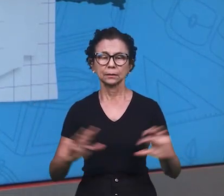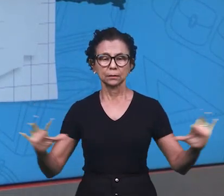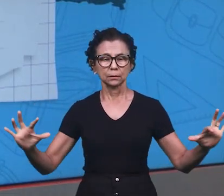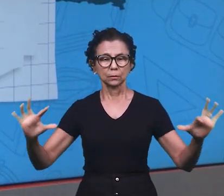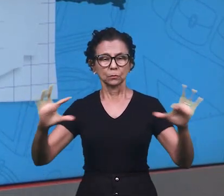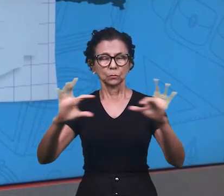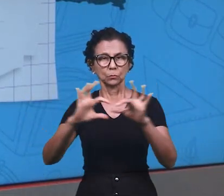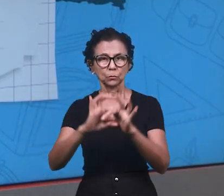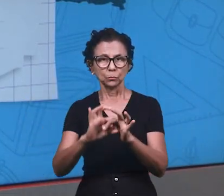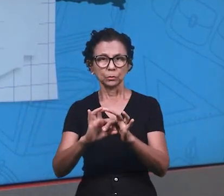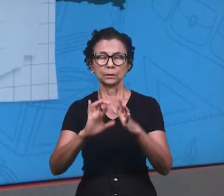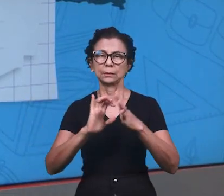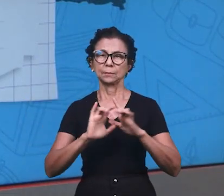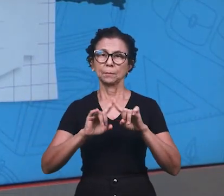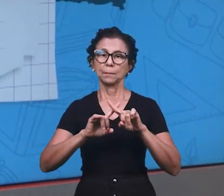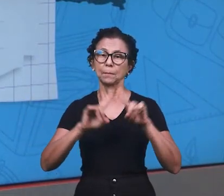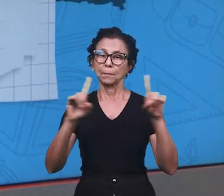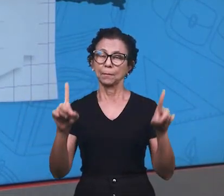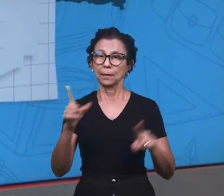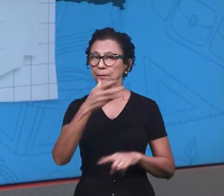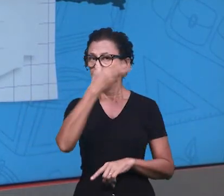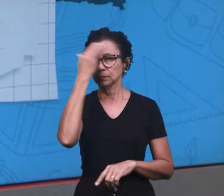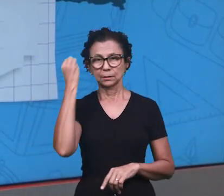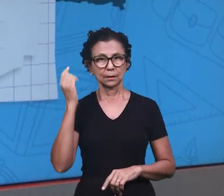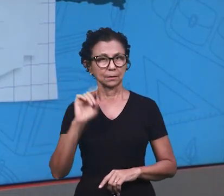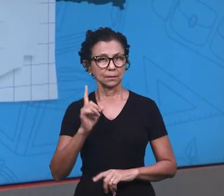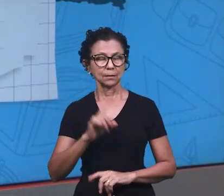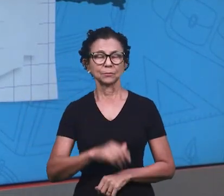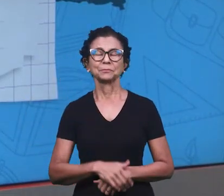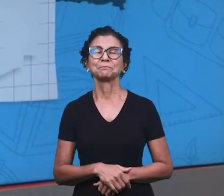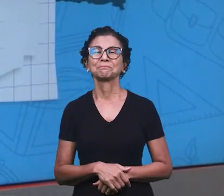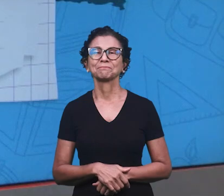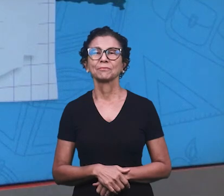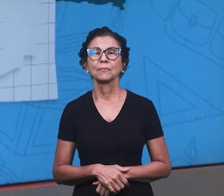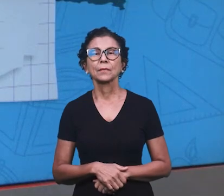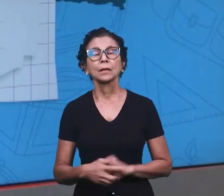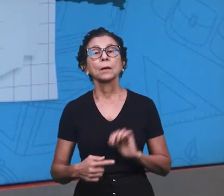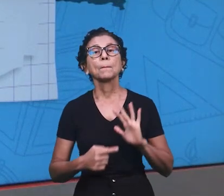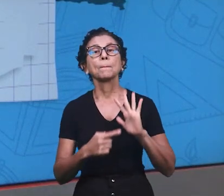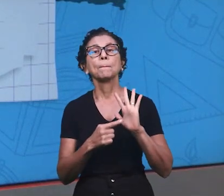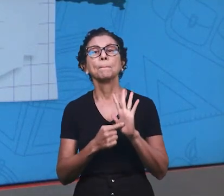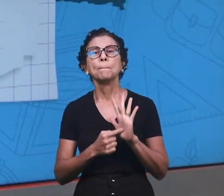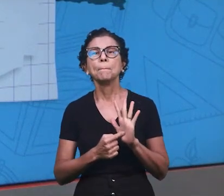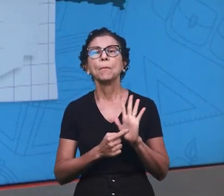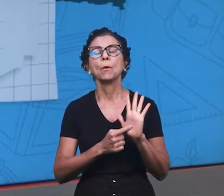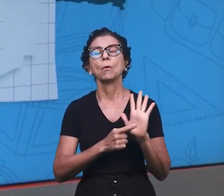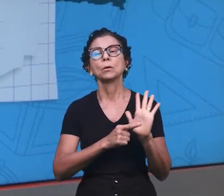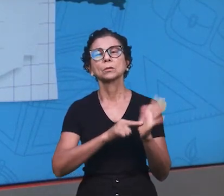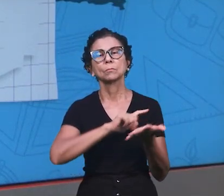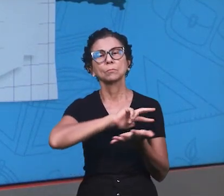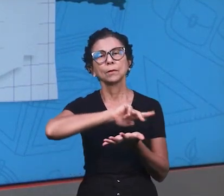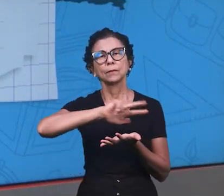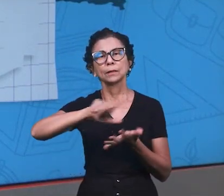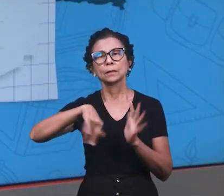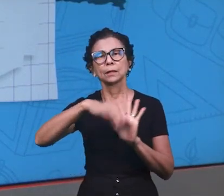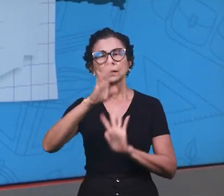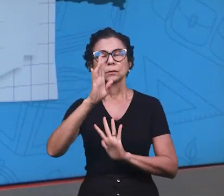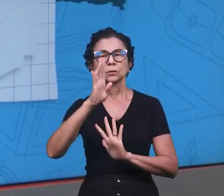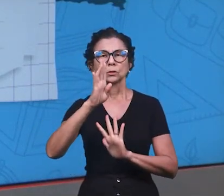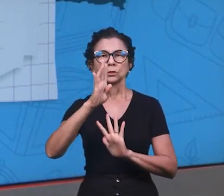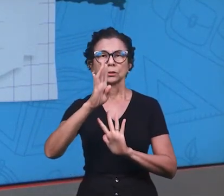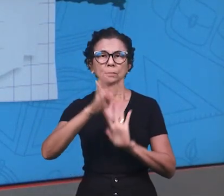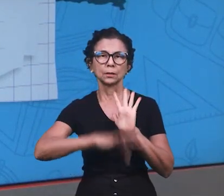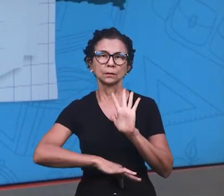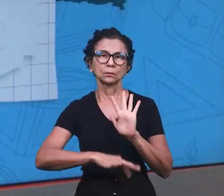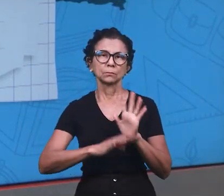e parágrafos. Mas não se esqueça disso. E apresenta repertório diversificado. Então, você não